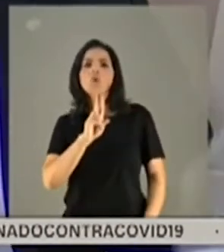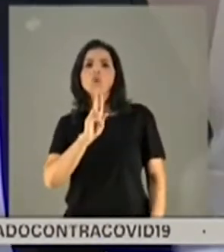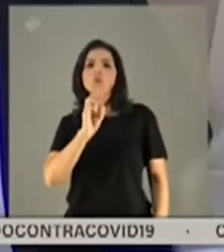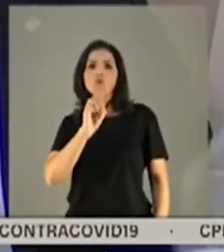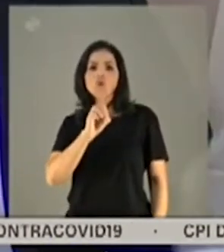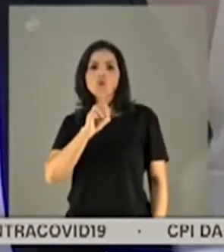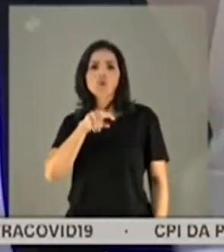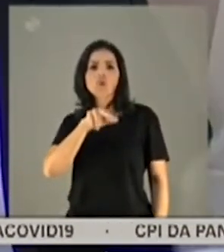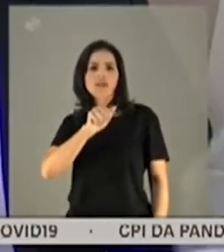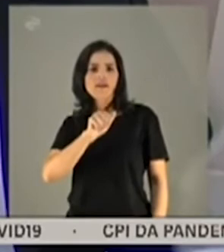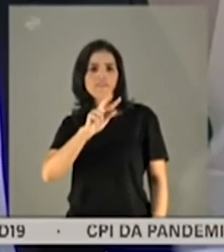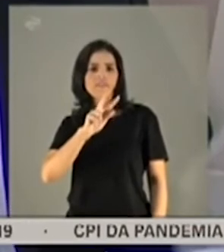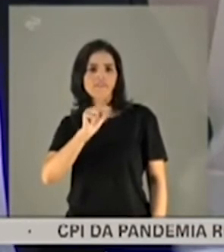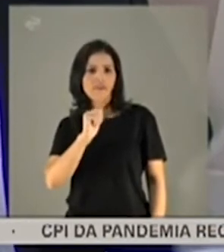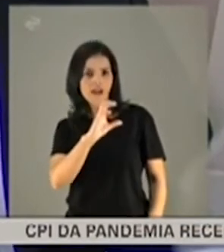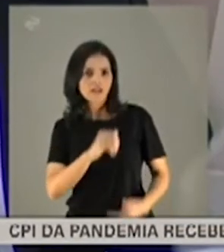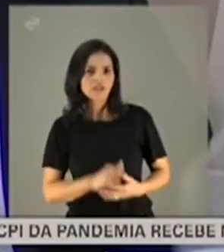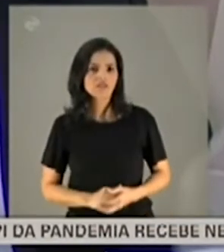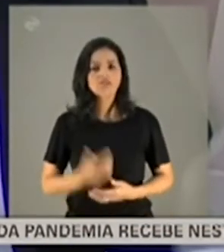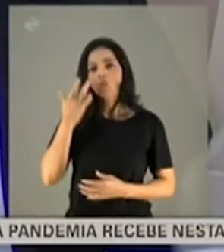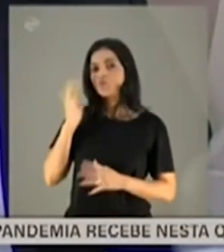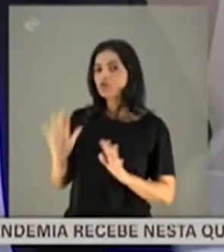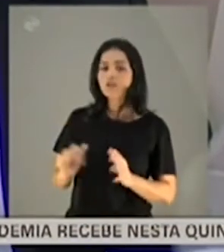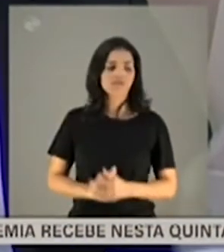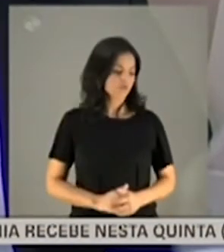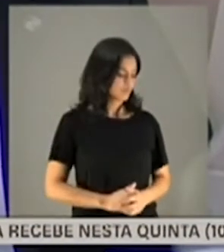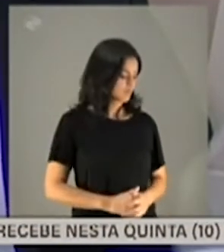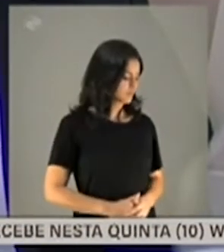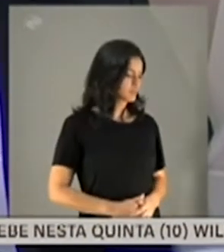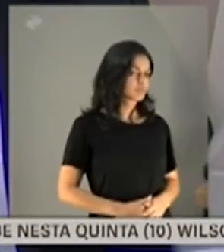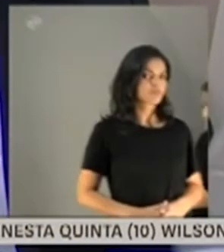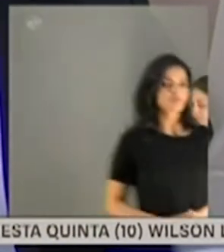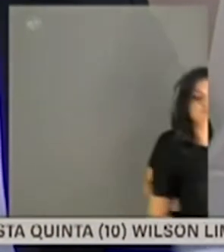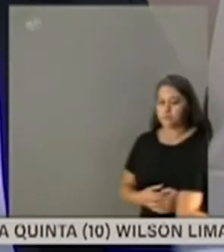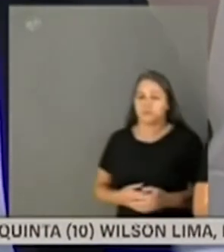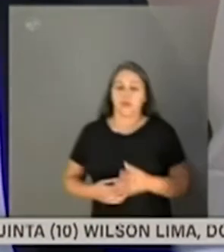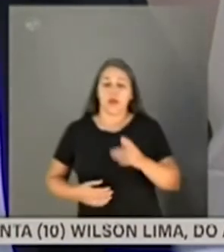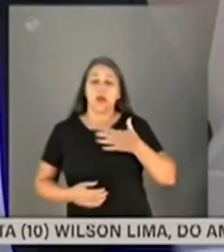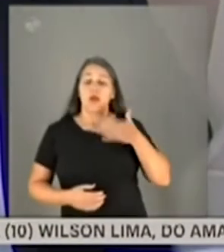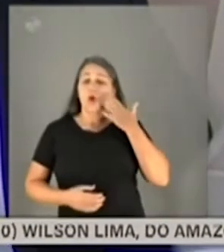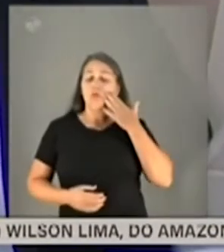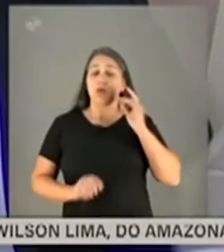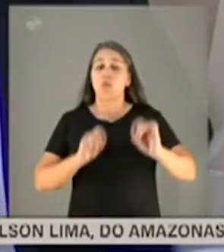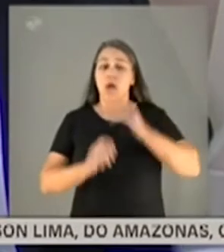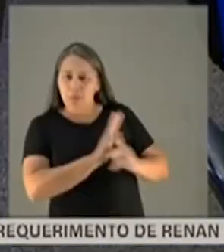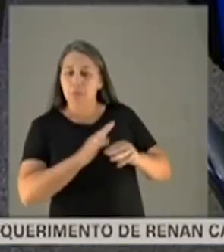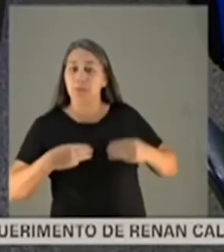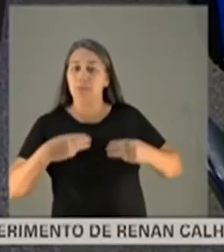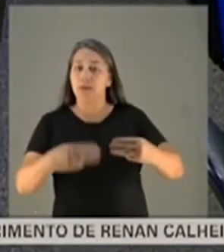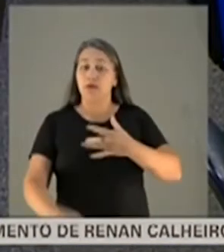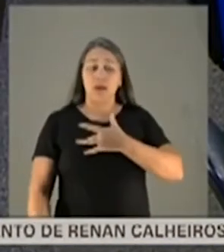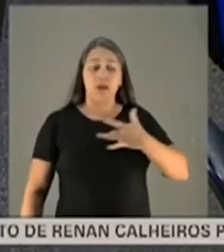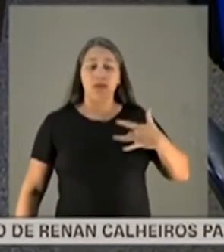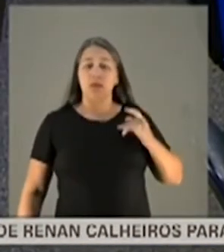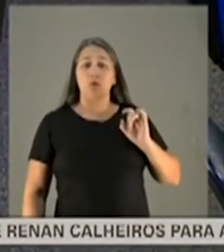Eu não tenho esses dados, o senhor poderia solicitar ao Ministério da Saúde. Pelo que eu tenho conhecimento, eu acredito que não. É